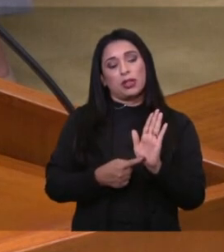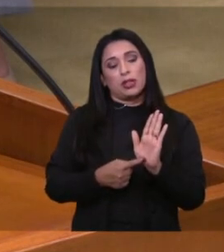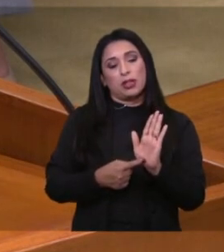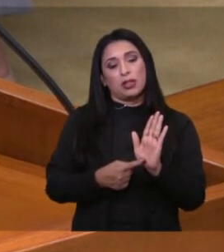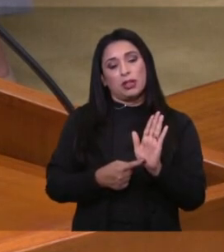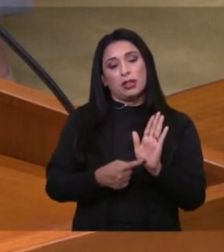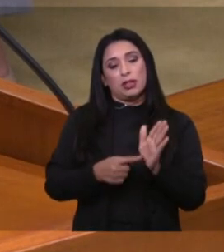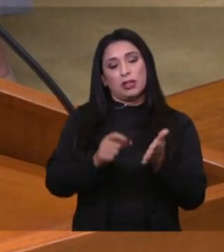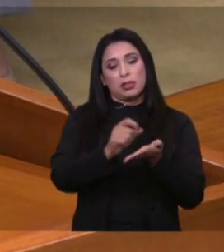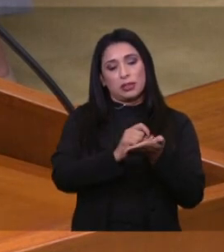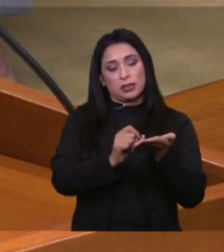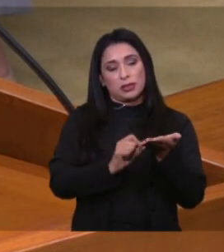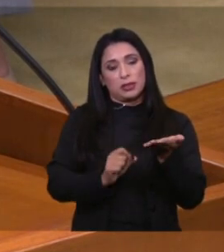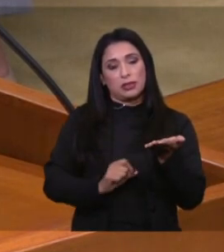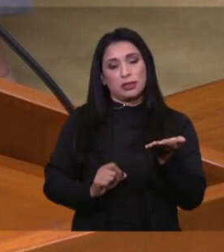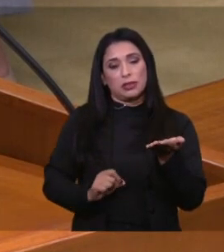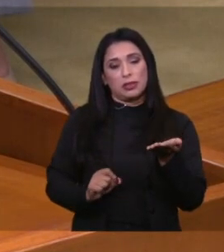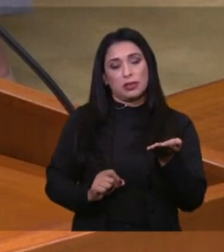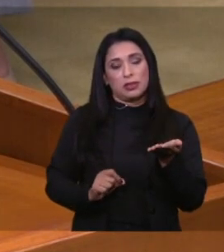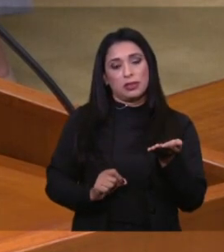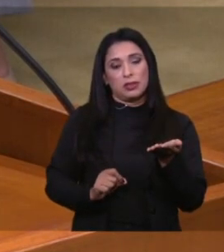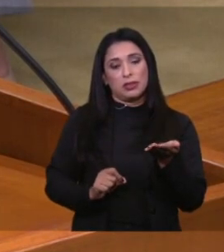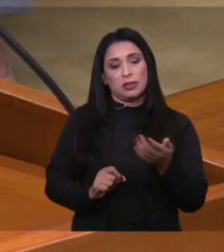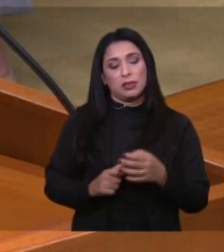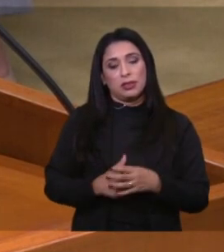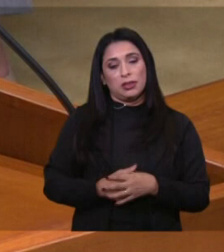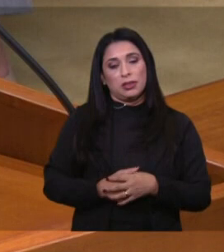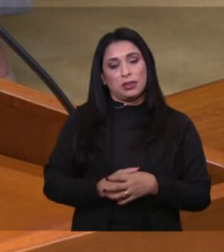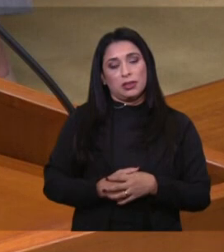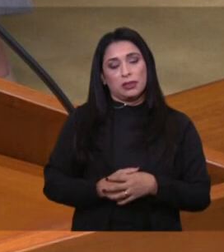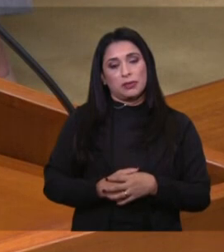dedicatória. A dedicatória diz: